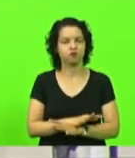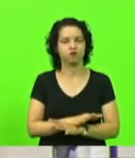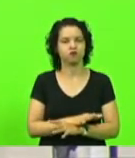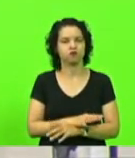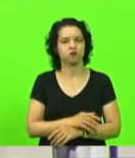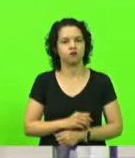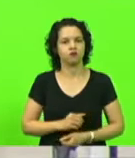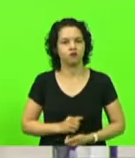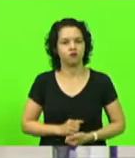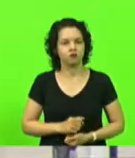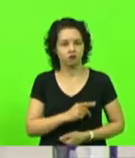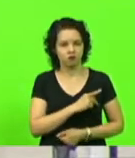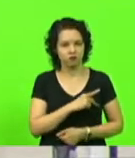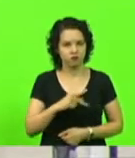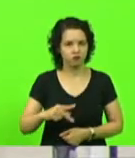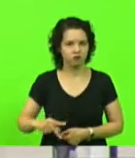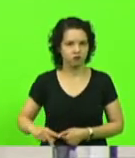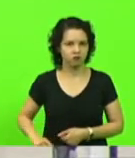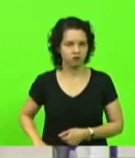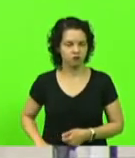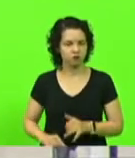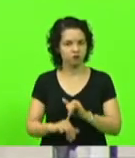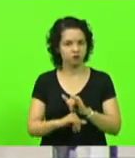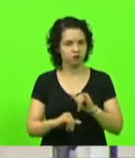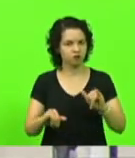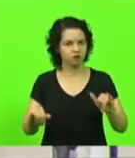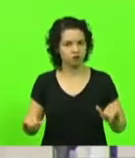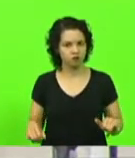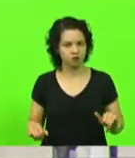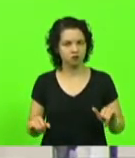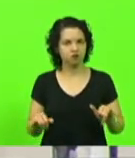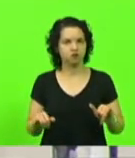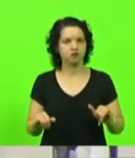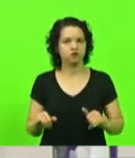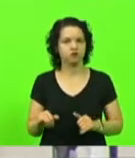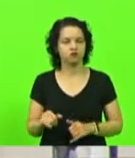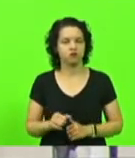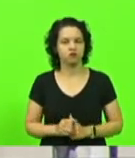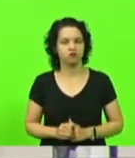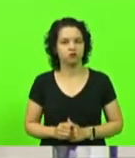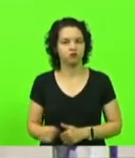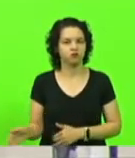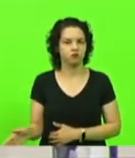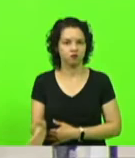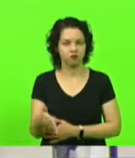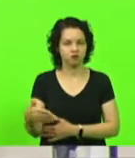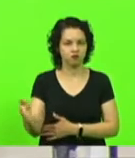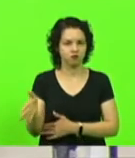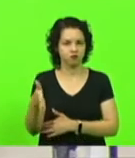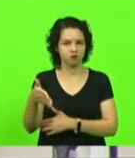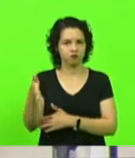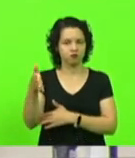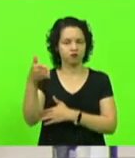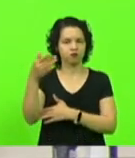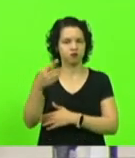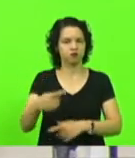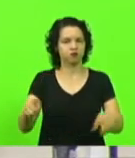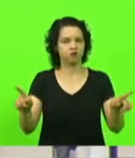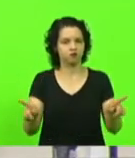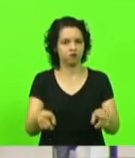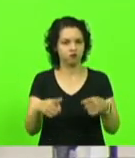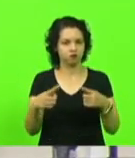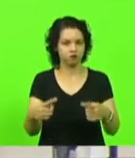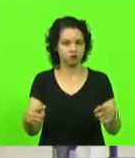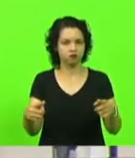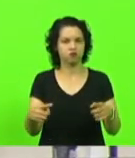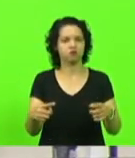presidente anunciou a execução do hino de Santa Catarina e, para constar,